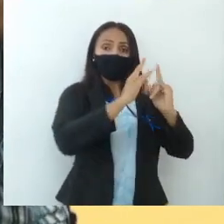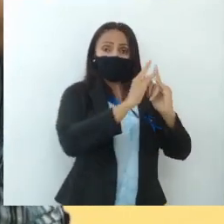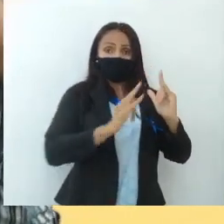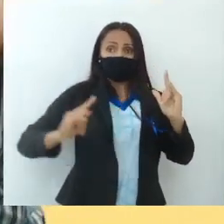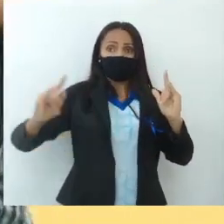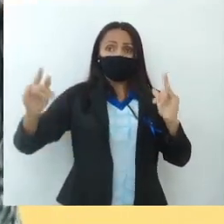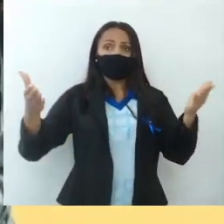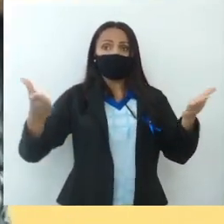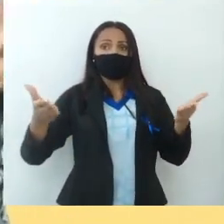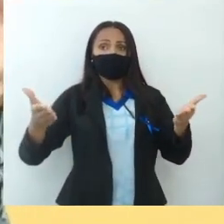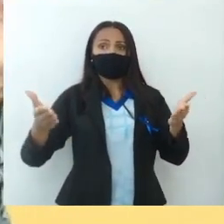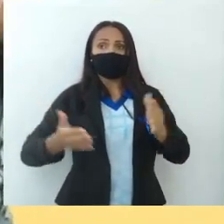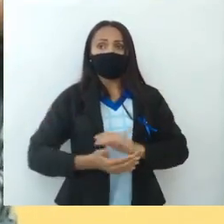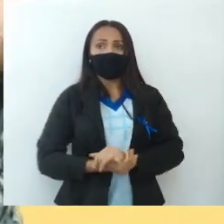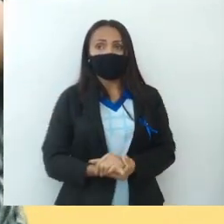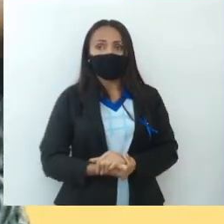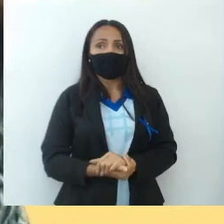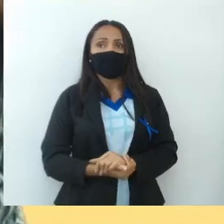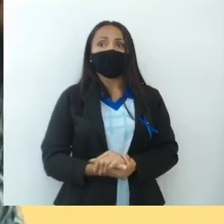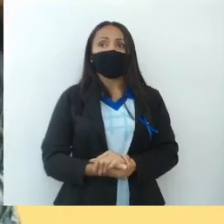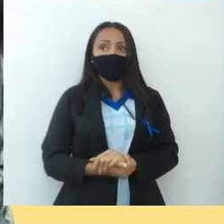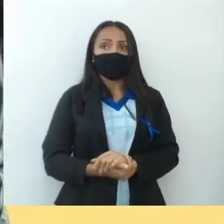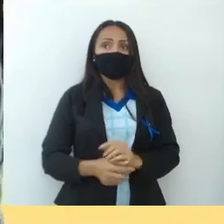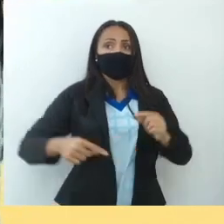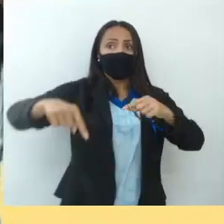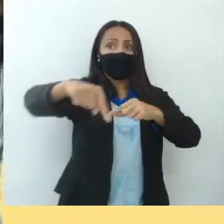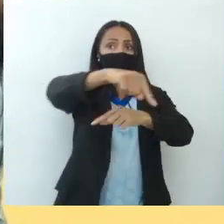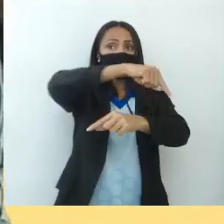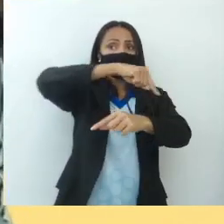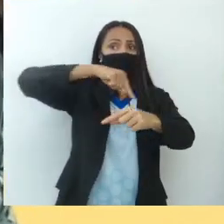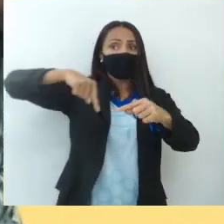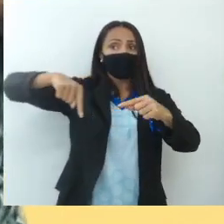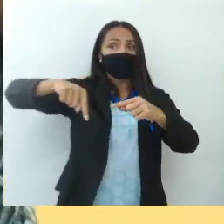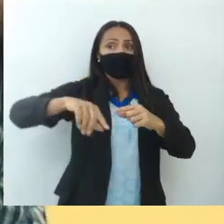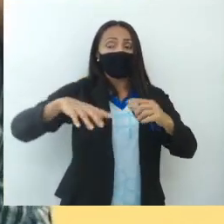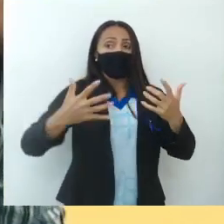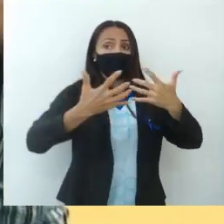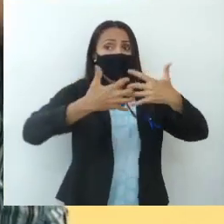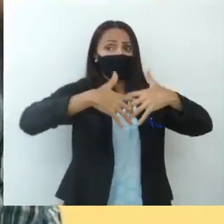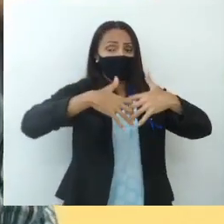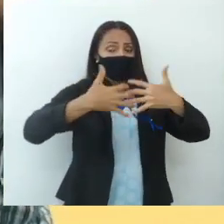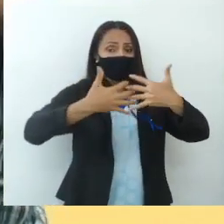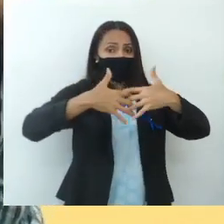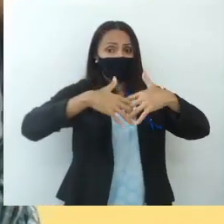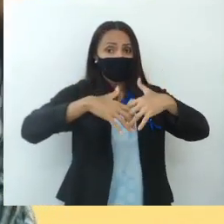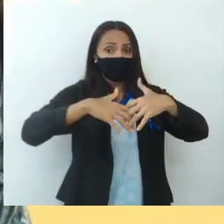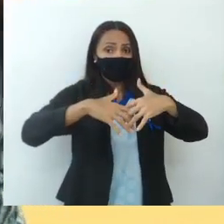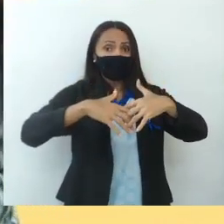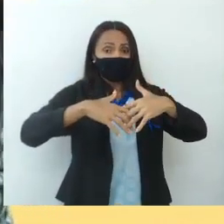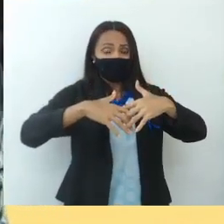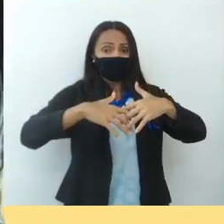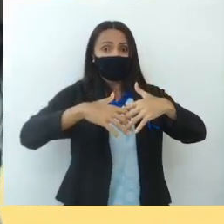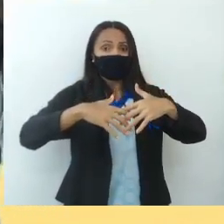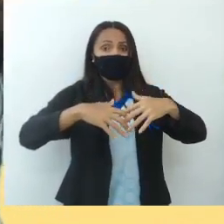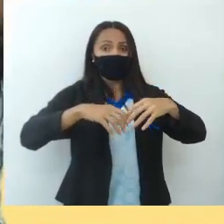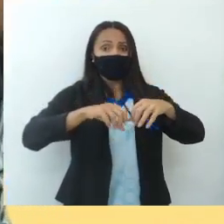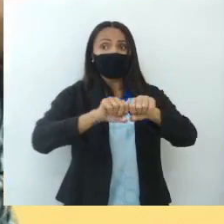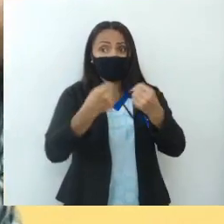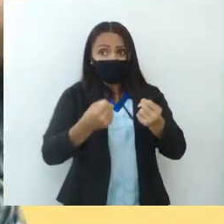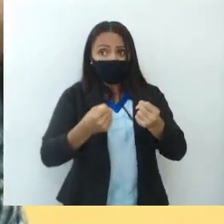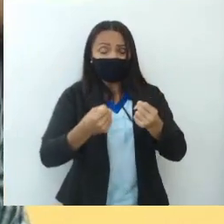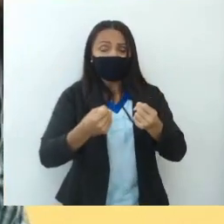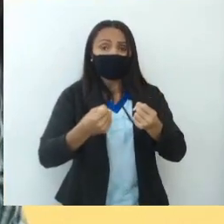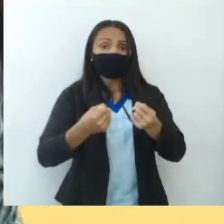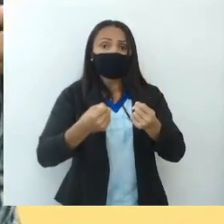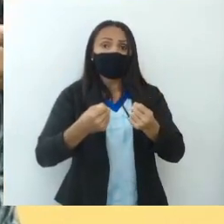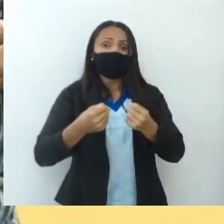girava. Ponte giratória ainda. Ponte giratória ainda. O que aconteceu? As engrenagens desse mecanismo quebrou, não tinham como reparar, porque